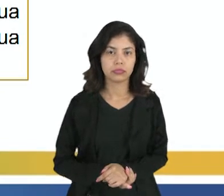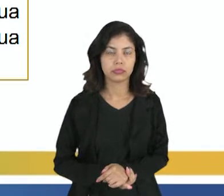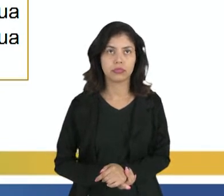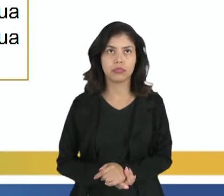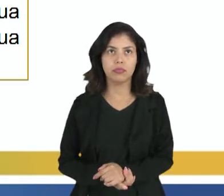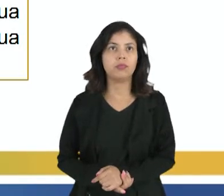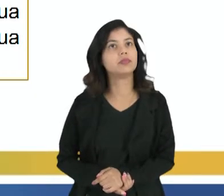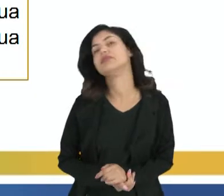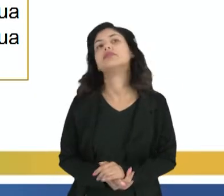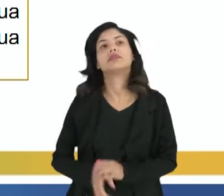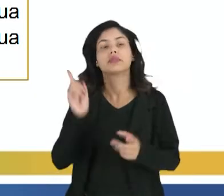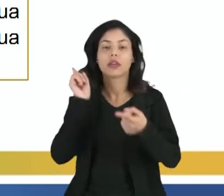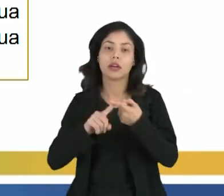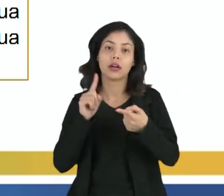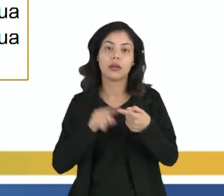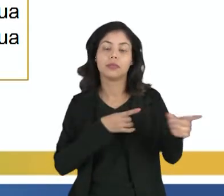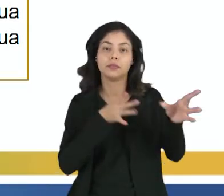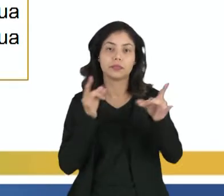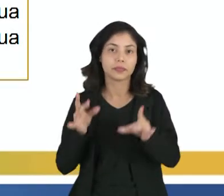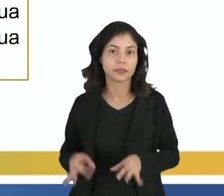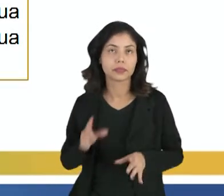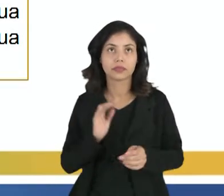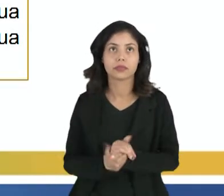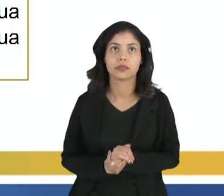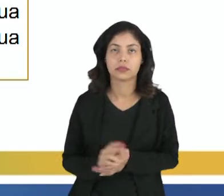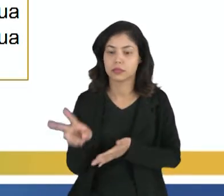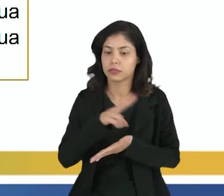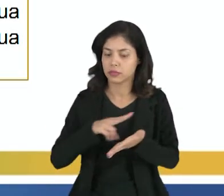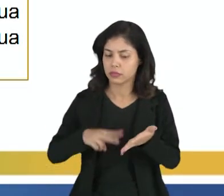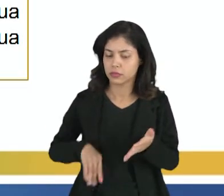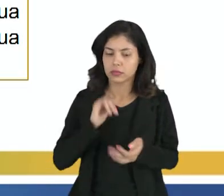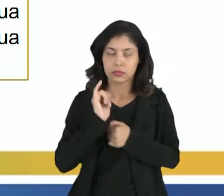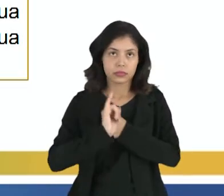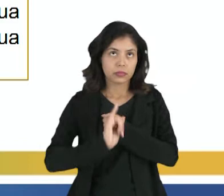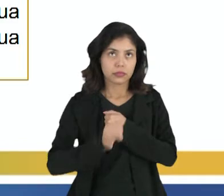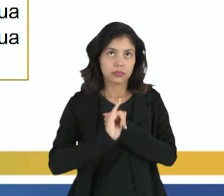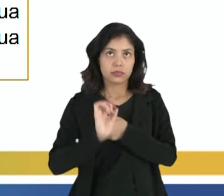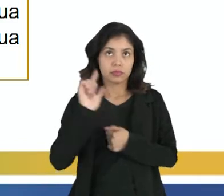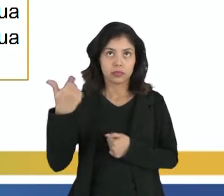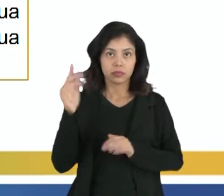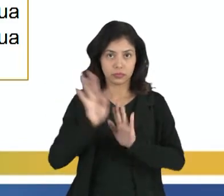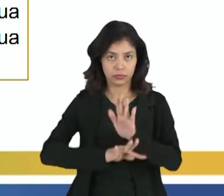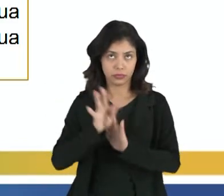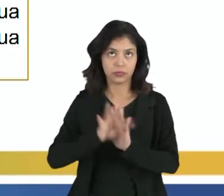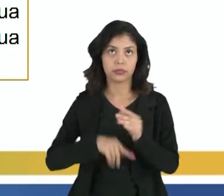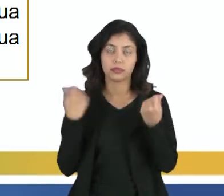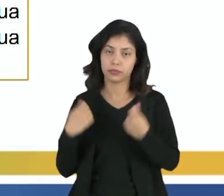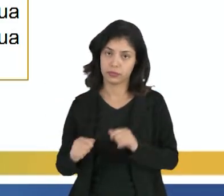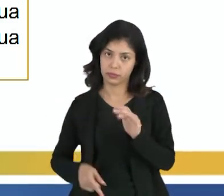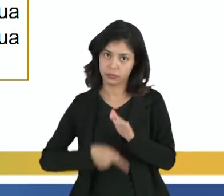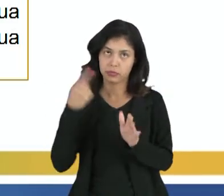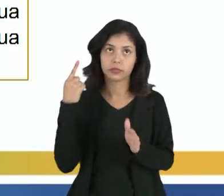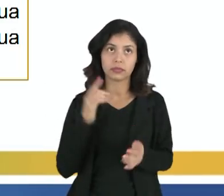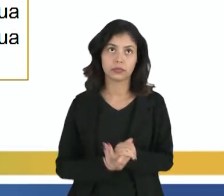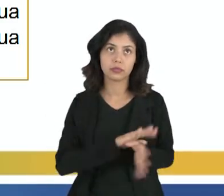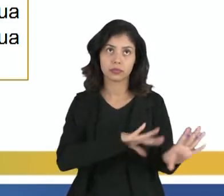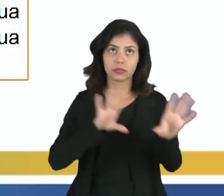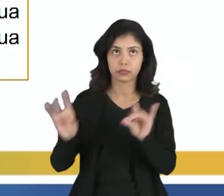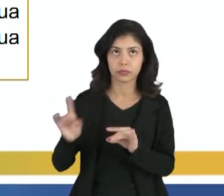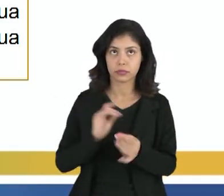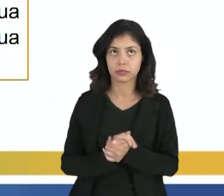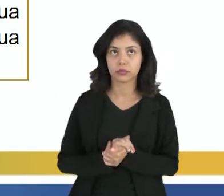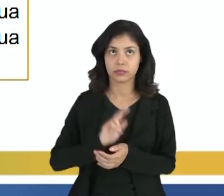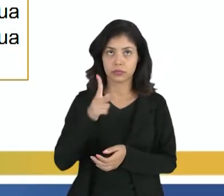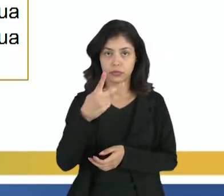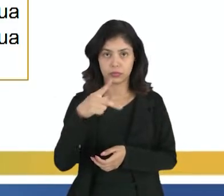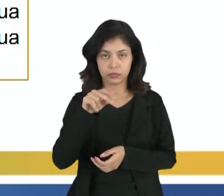Então vamos lá. Primeira dica: ao ler uma crônica ou outros textos, você primeiro vai levantar